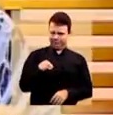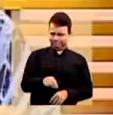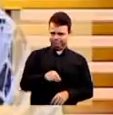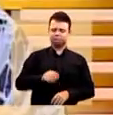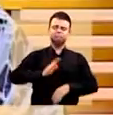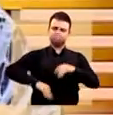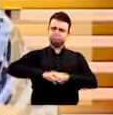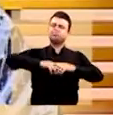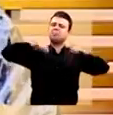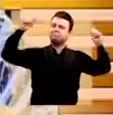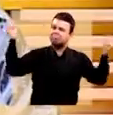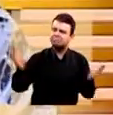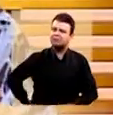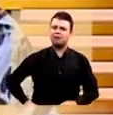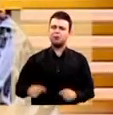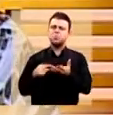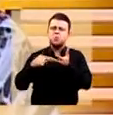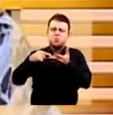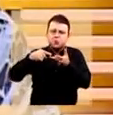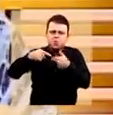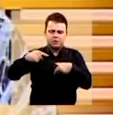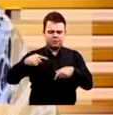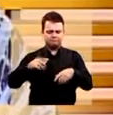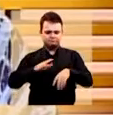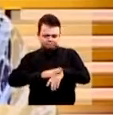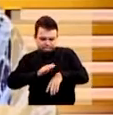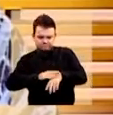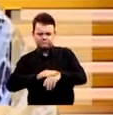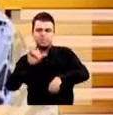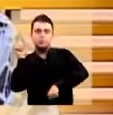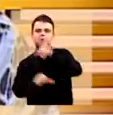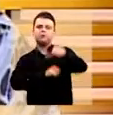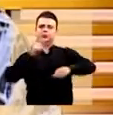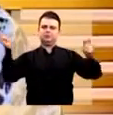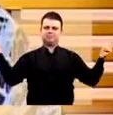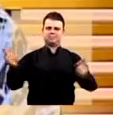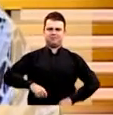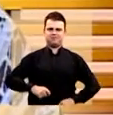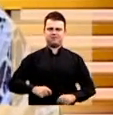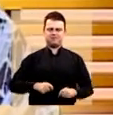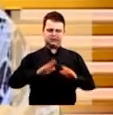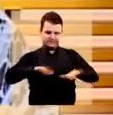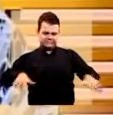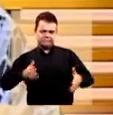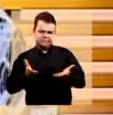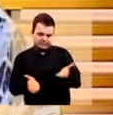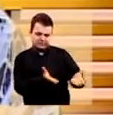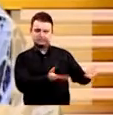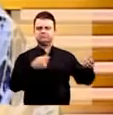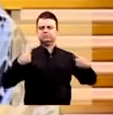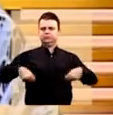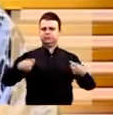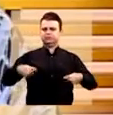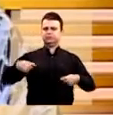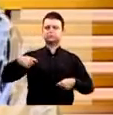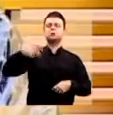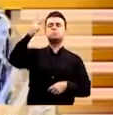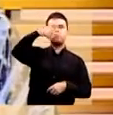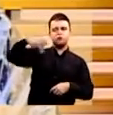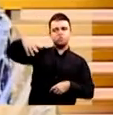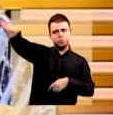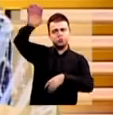a gente pode fazer, né? Existem ferramentas, né? Para que a gente possa trabalhar essas questões, né? Precisamos